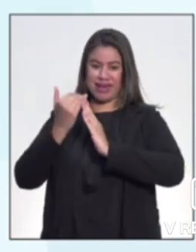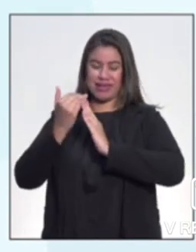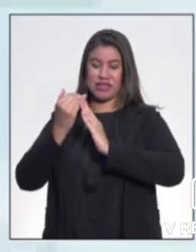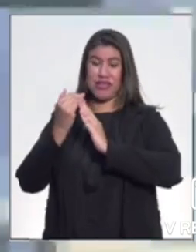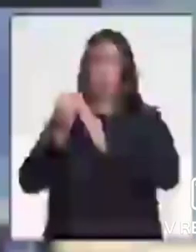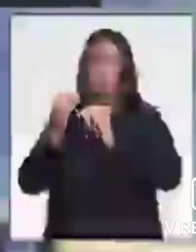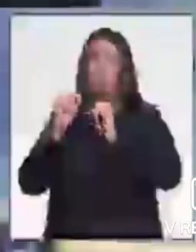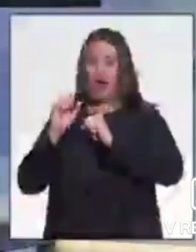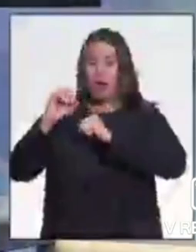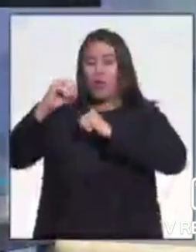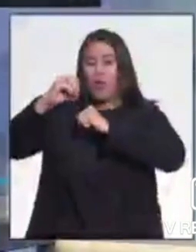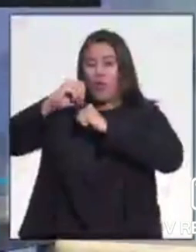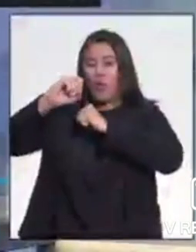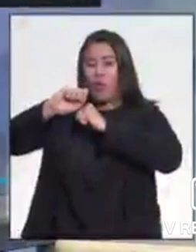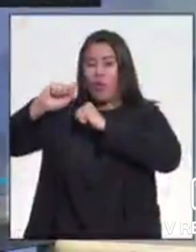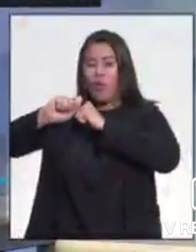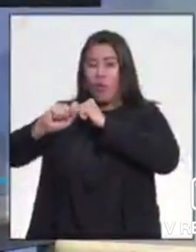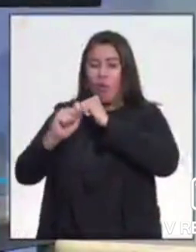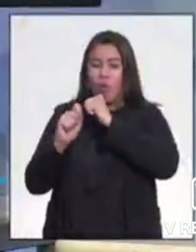para estar